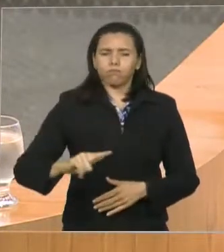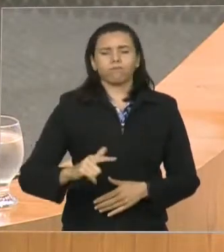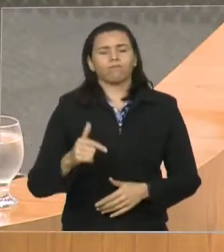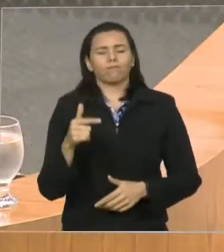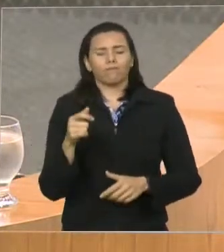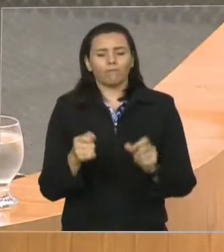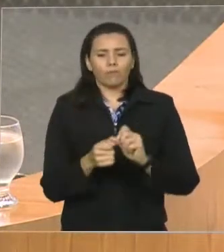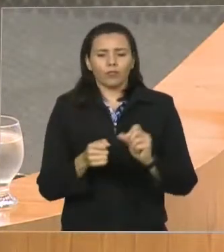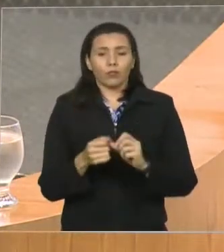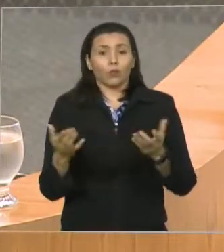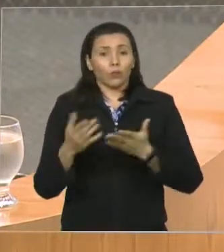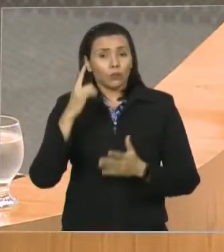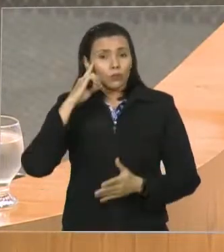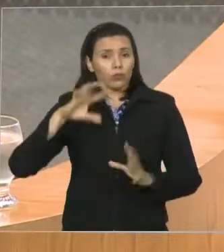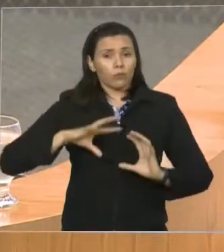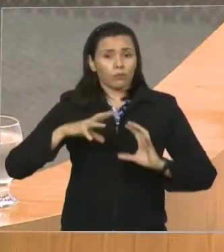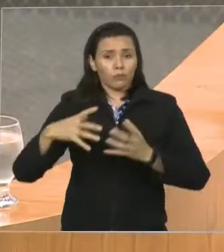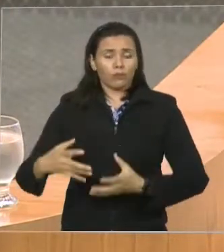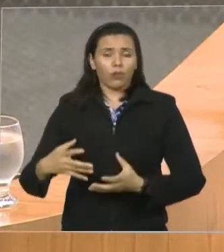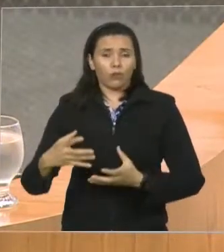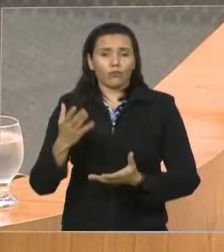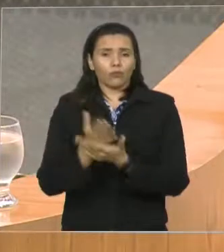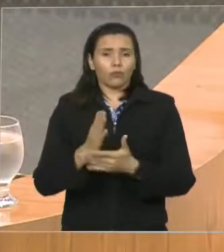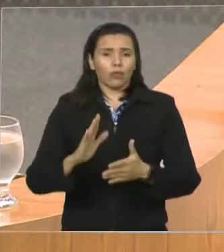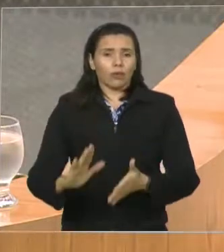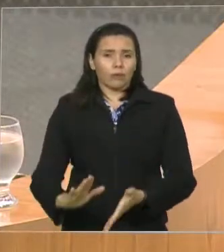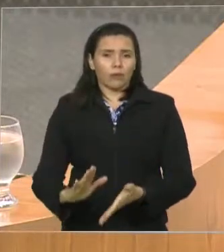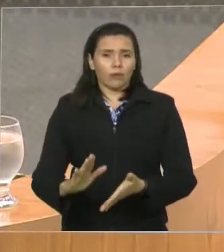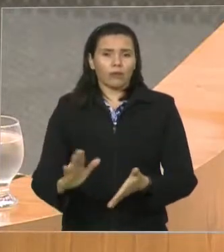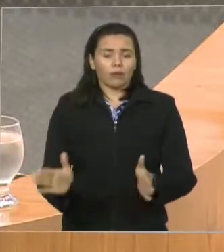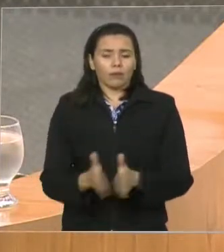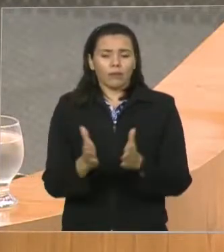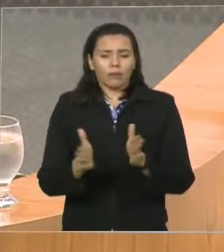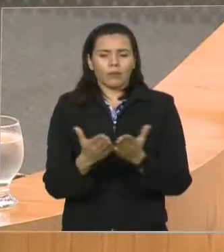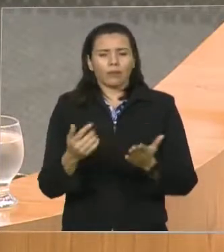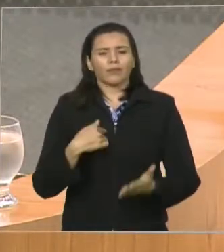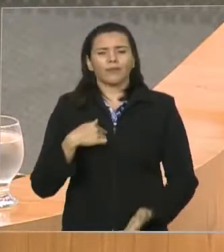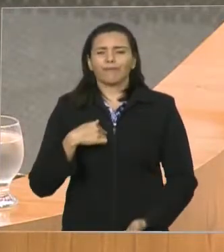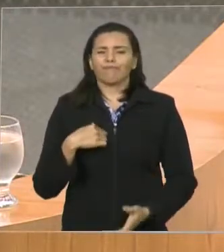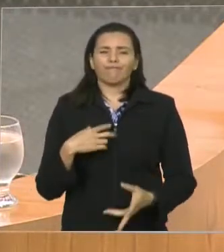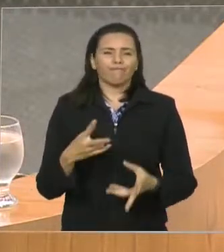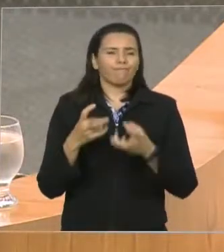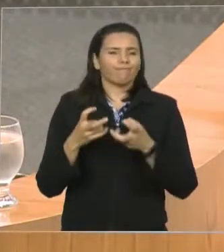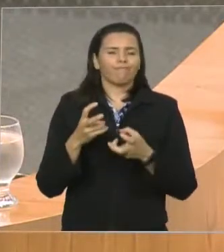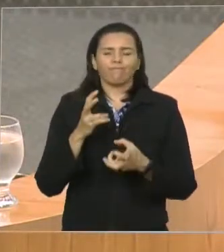Pobreza, infelizmente, é lamentável para o Estado do Maranhão